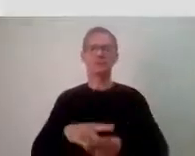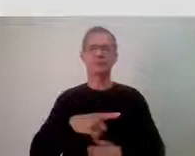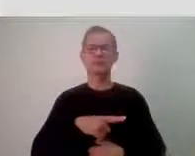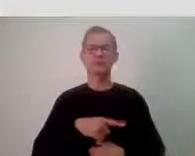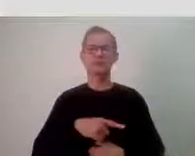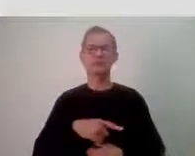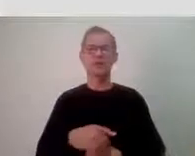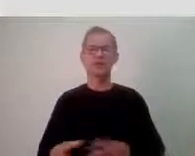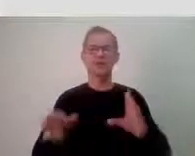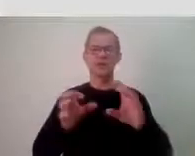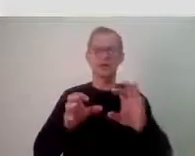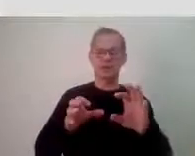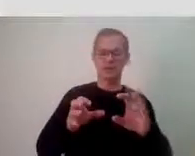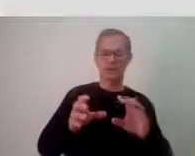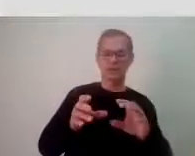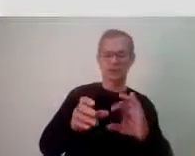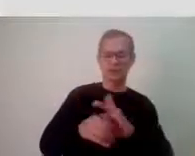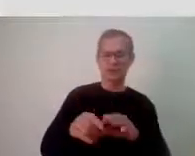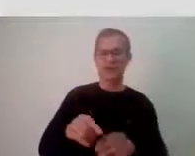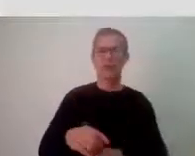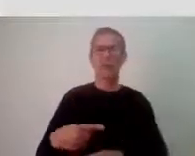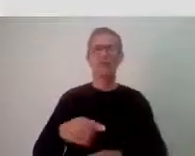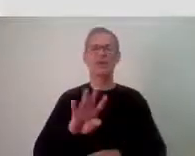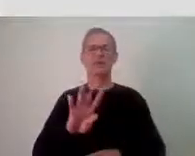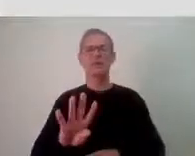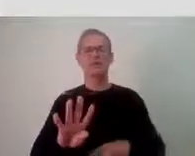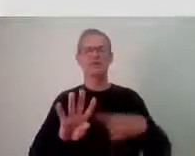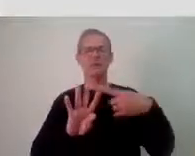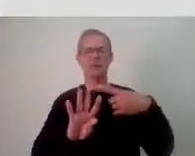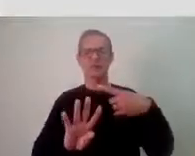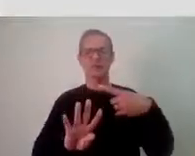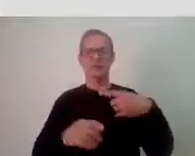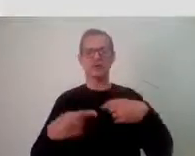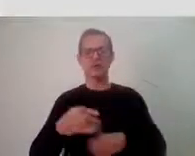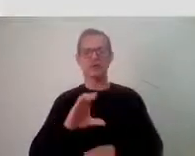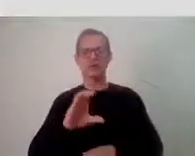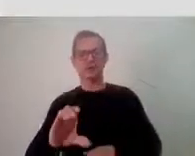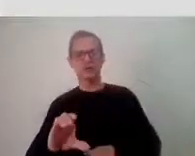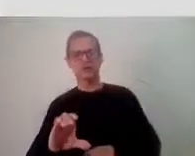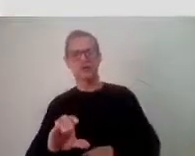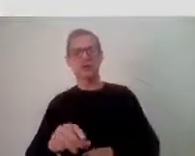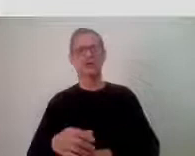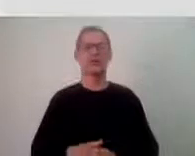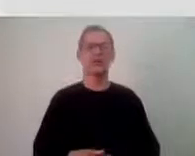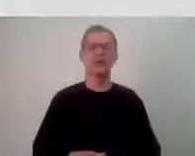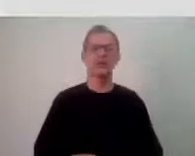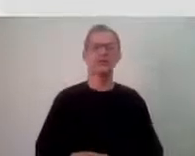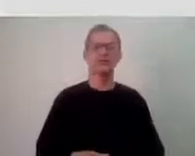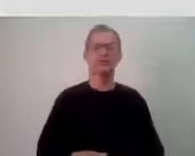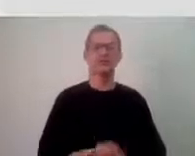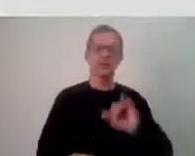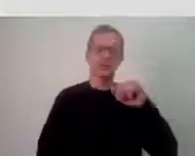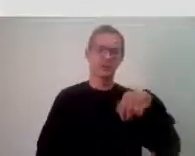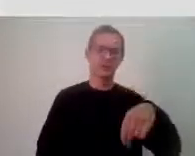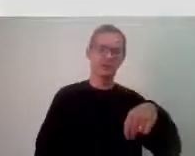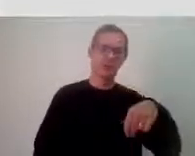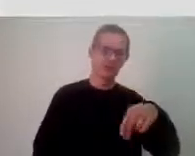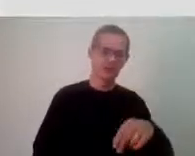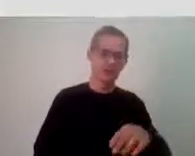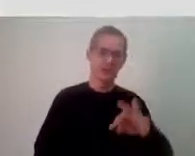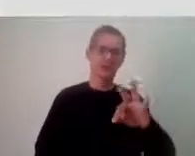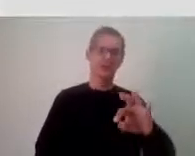a integral é menos 1 sobre 4x à quarta mais c. Não esquece da constante, estou trabalhando com a integral